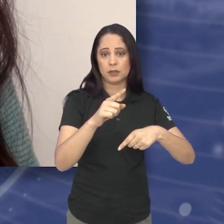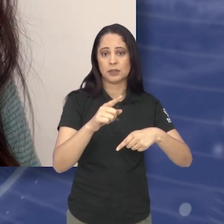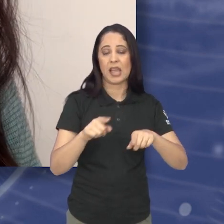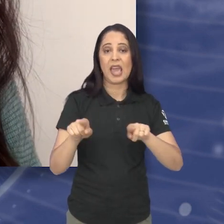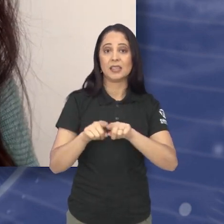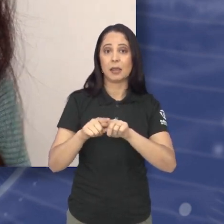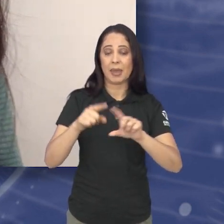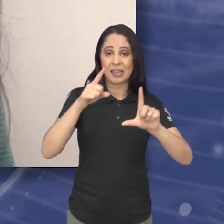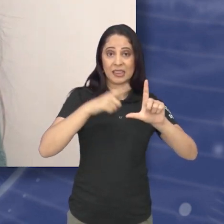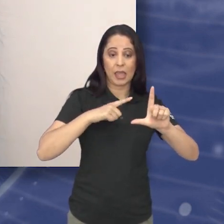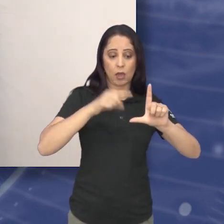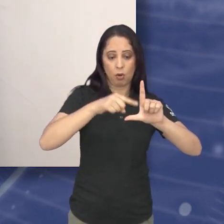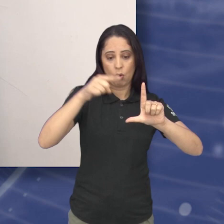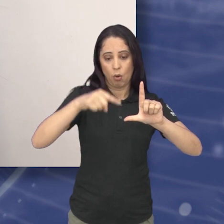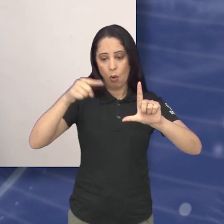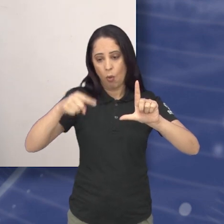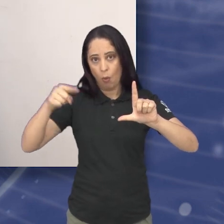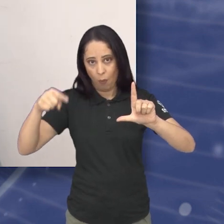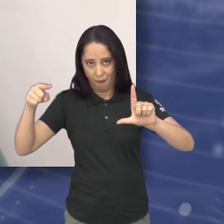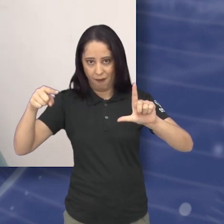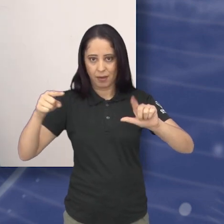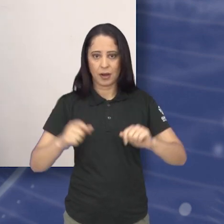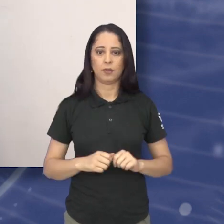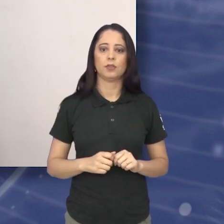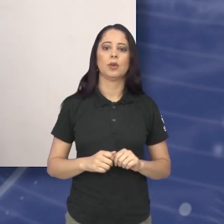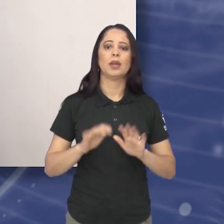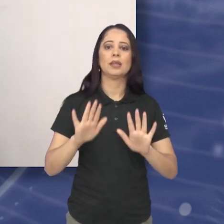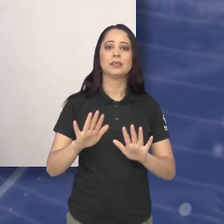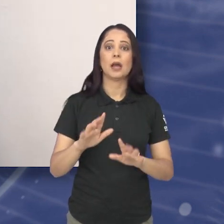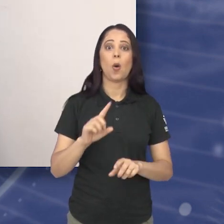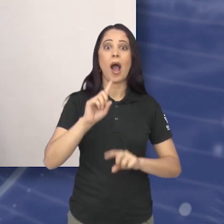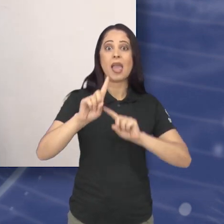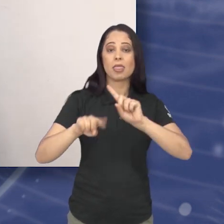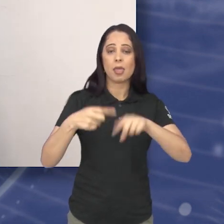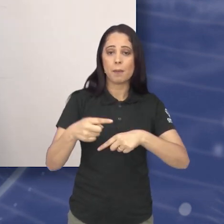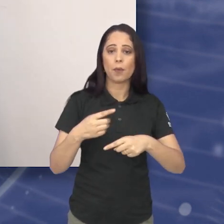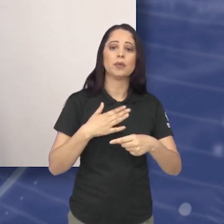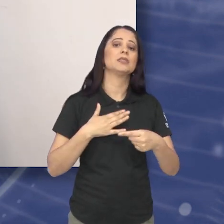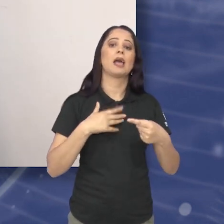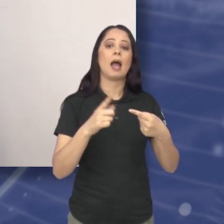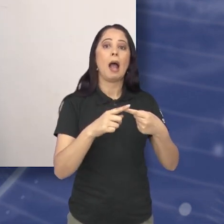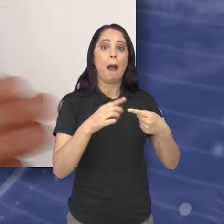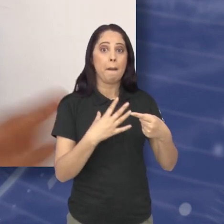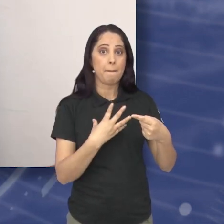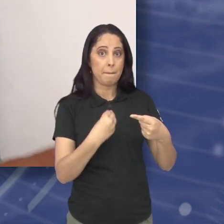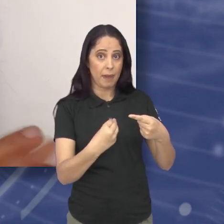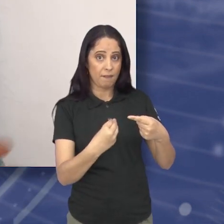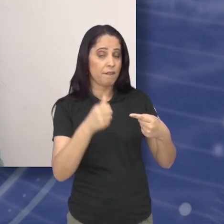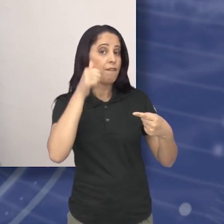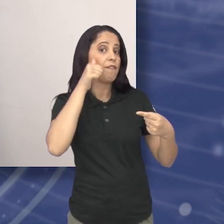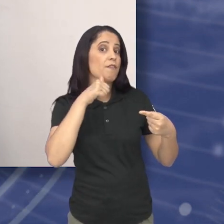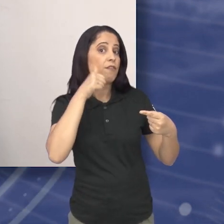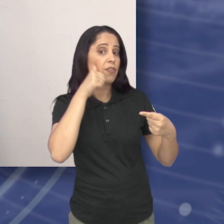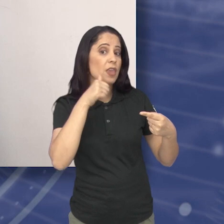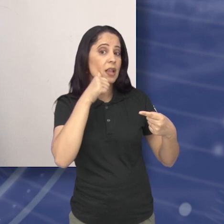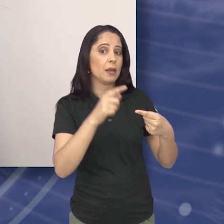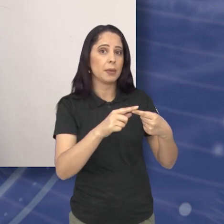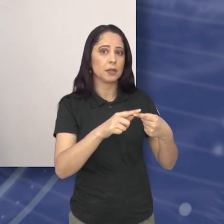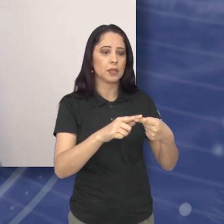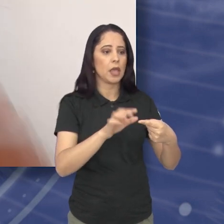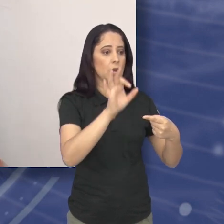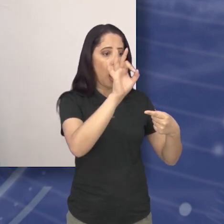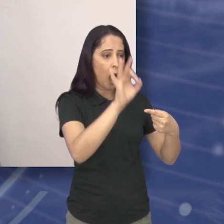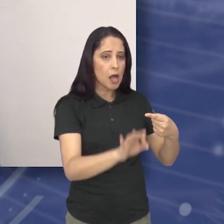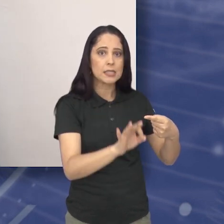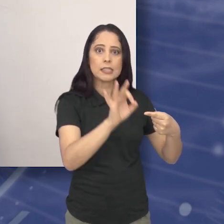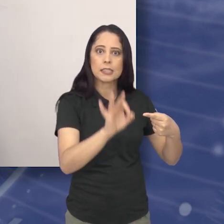que isso aconteça. E aí, quando foi a vez da minha filha, tudo acontecia conforme o